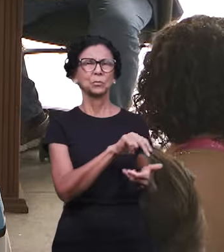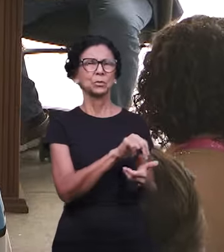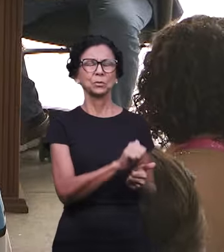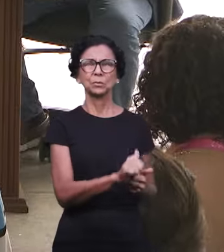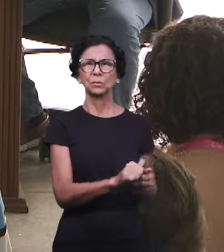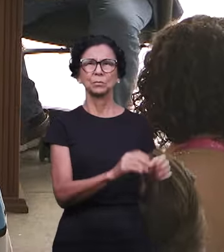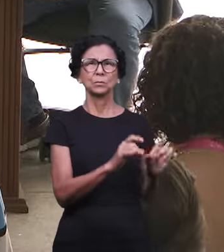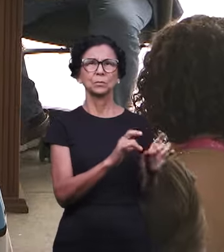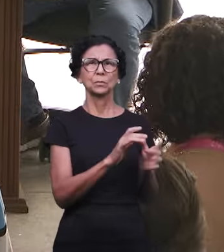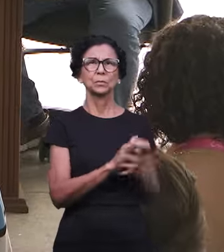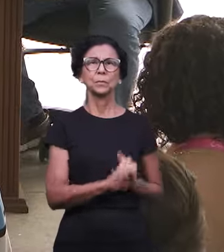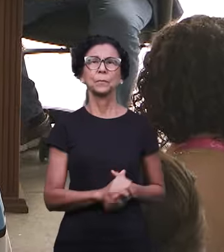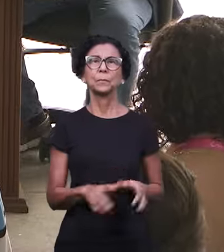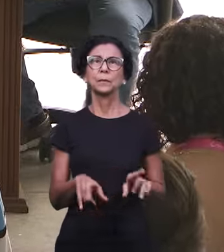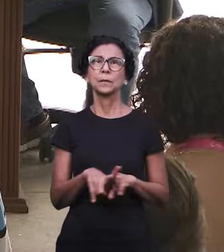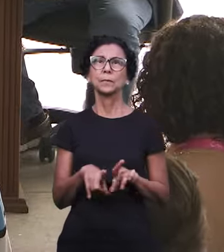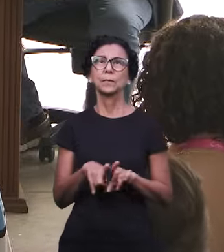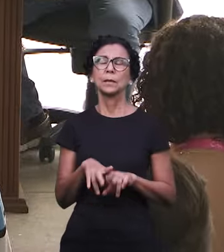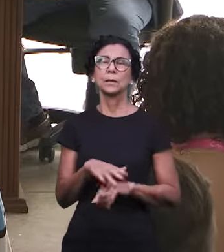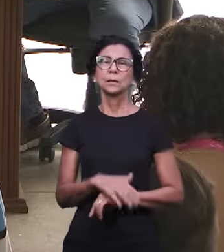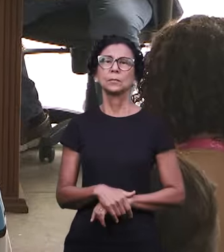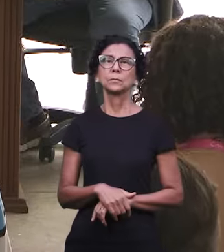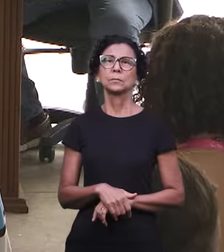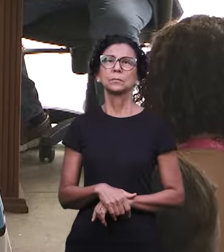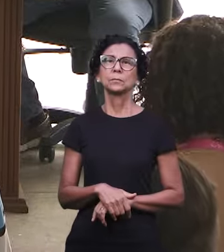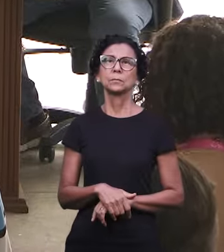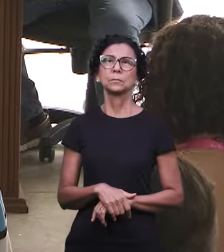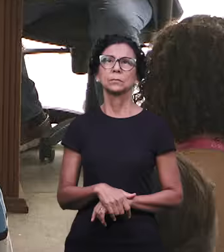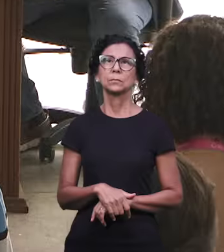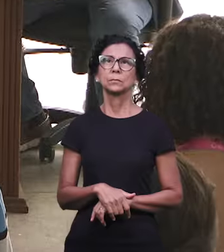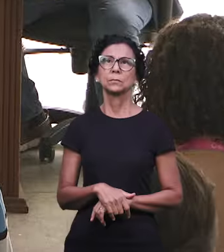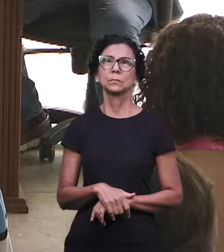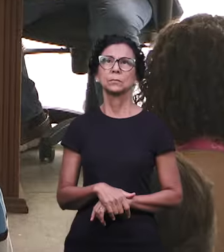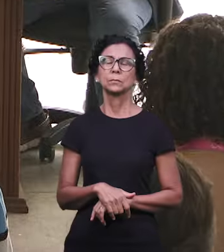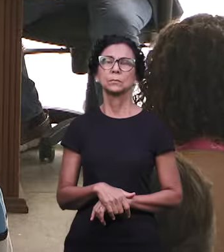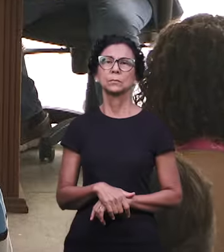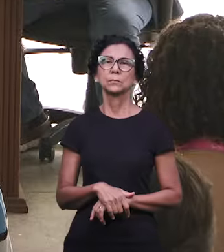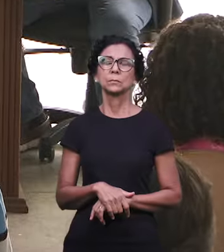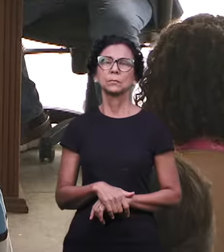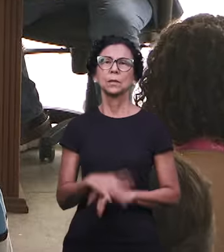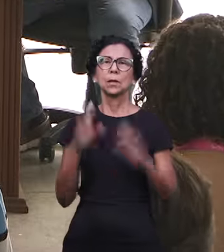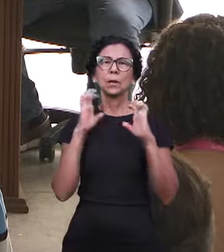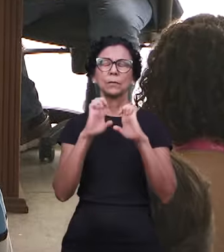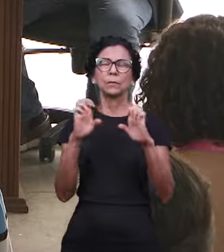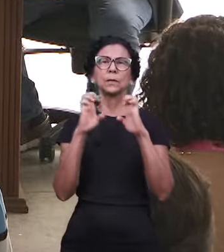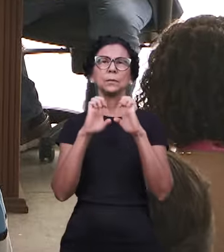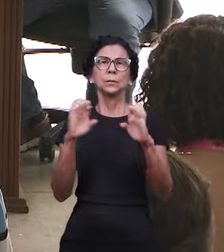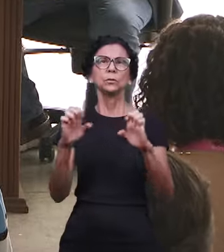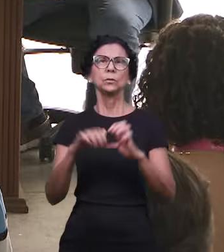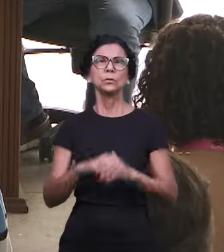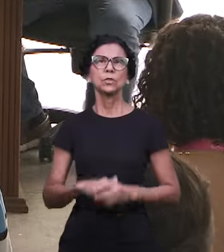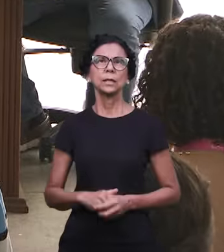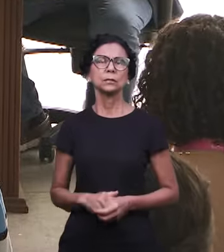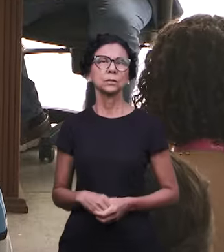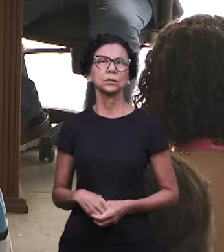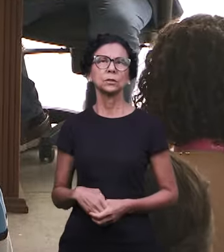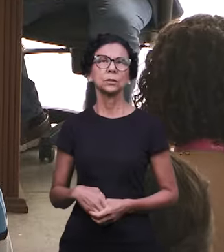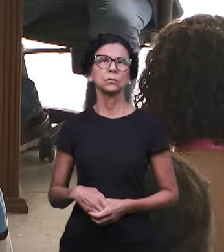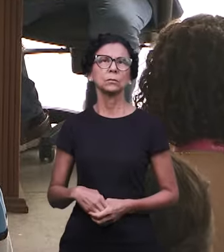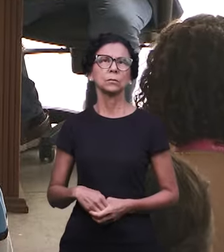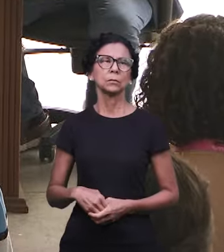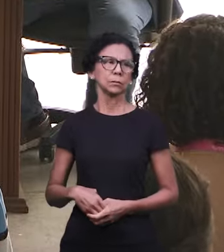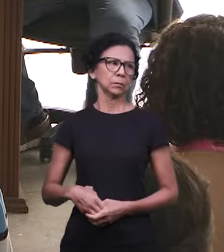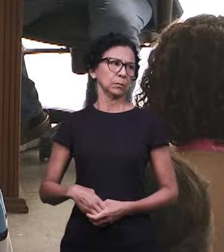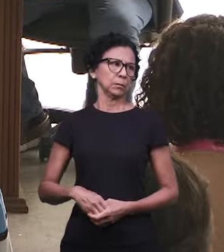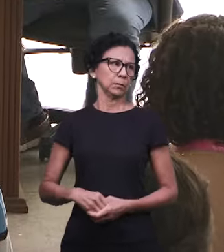seja, abandonou o Evangelho. E era evangelista. Exatamente, estava junto com Paulo no Evangelho e abandonou. Então vamos ler o que